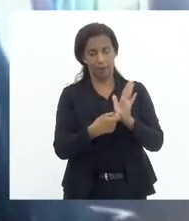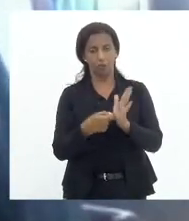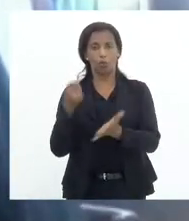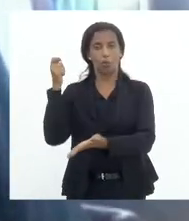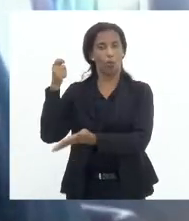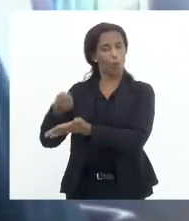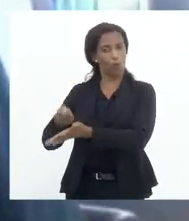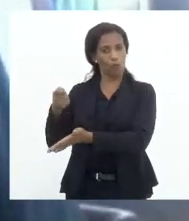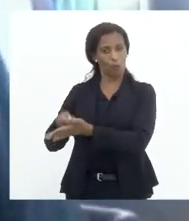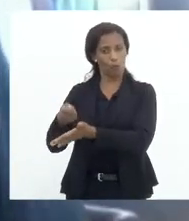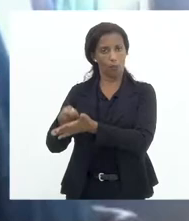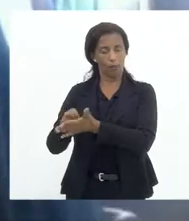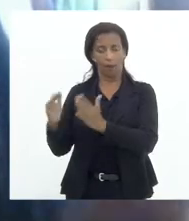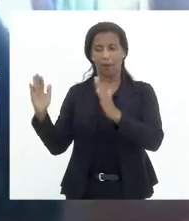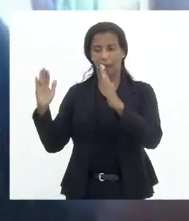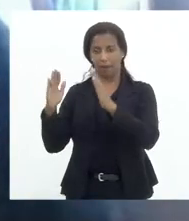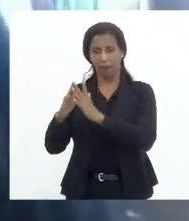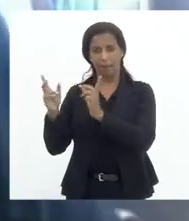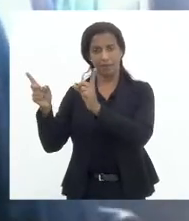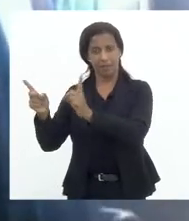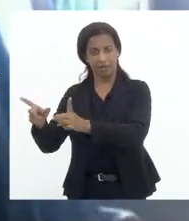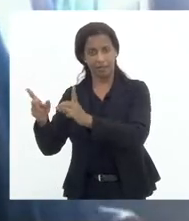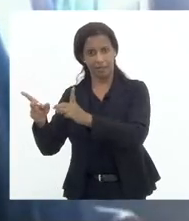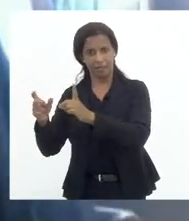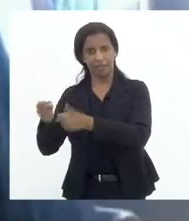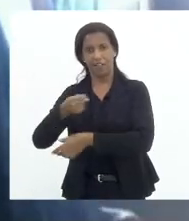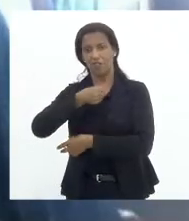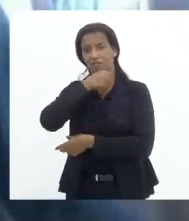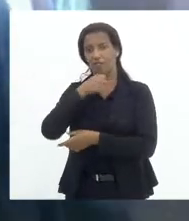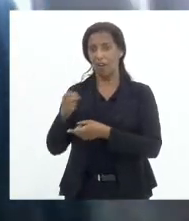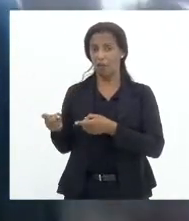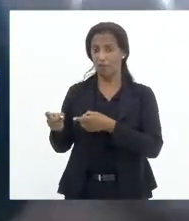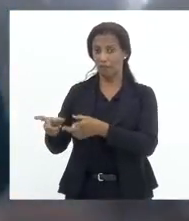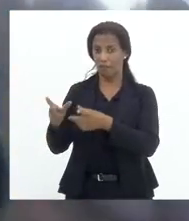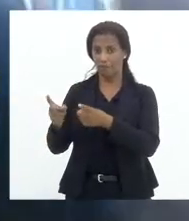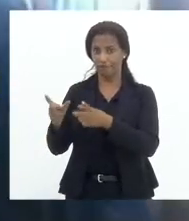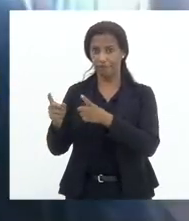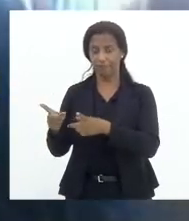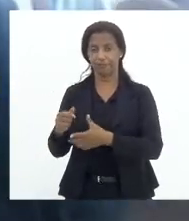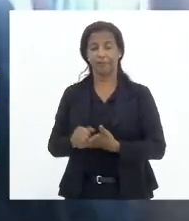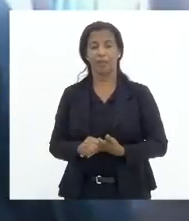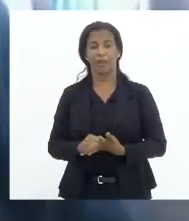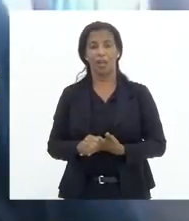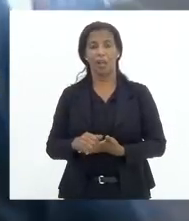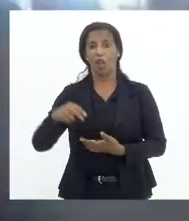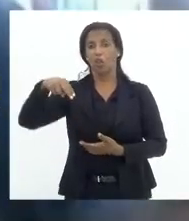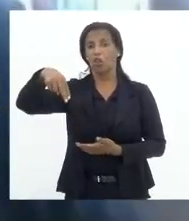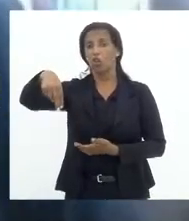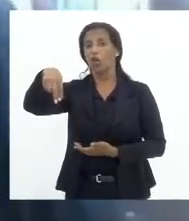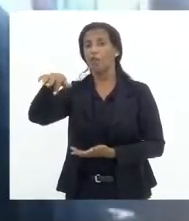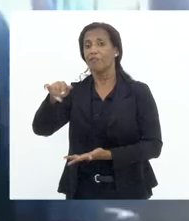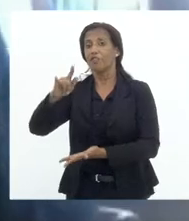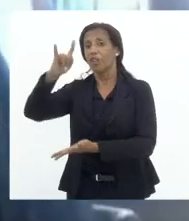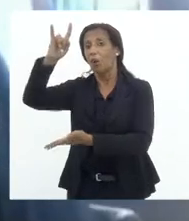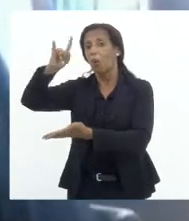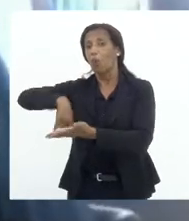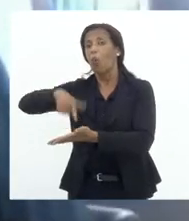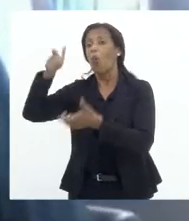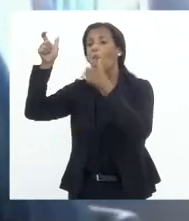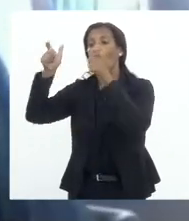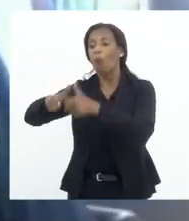obrigando os ferro-velhos e isso cabelos apresentarem a nota fiscal da onde